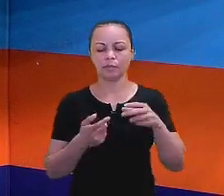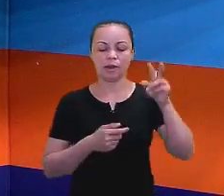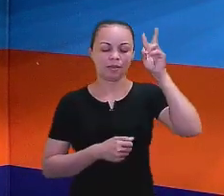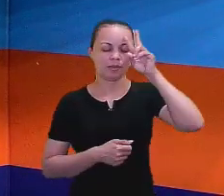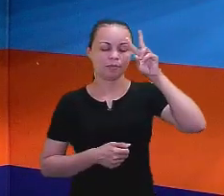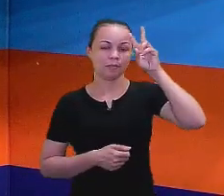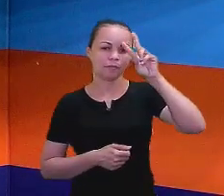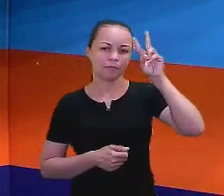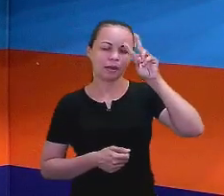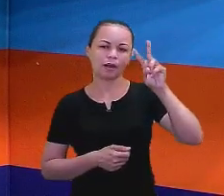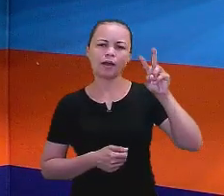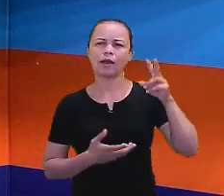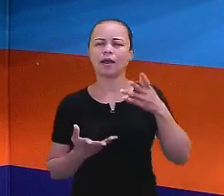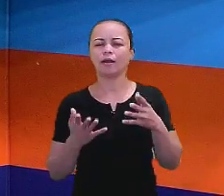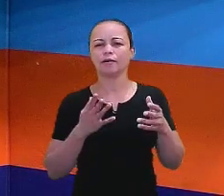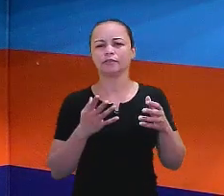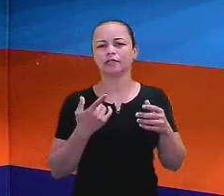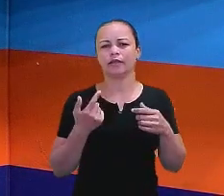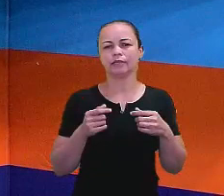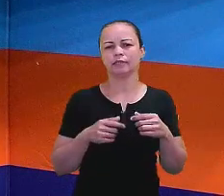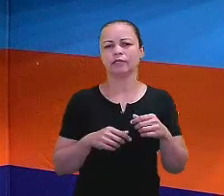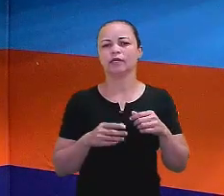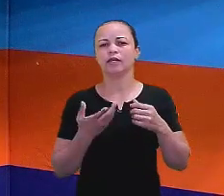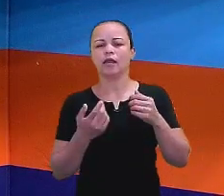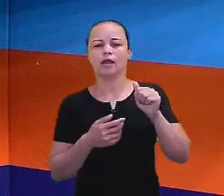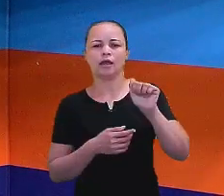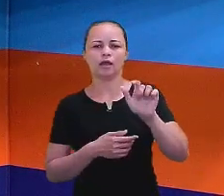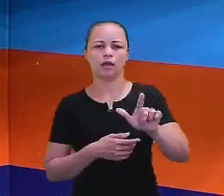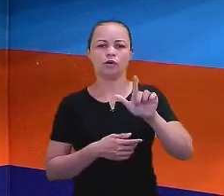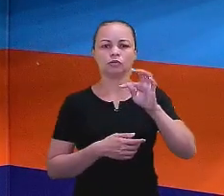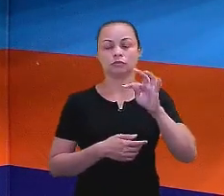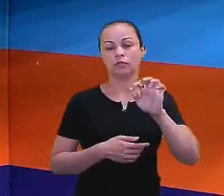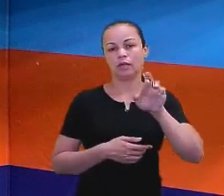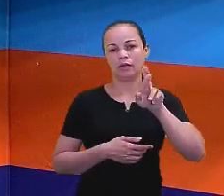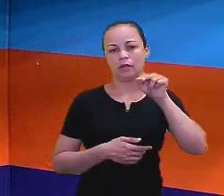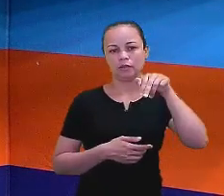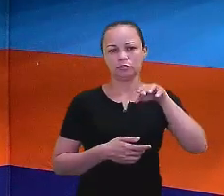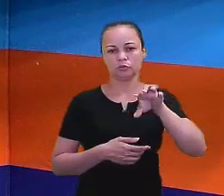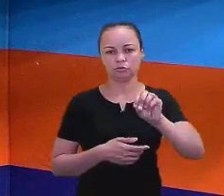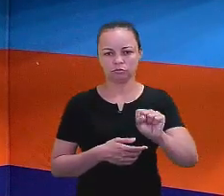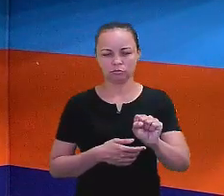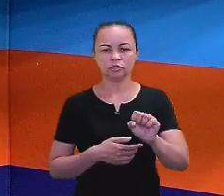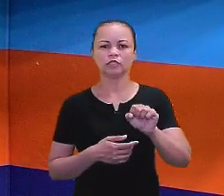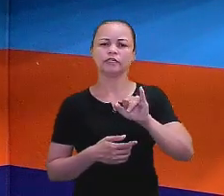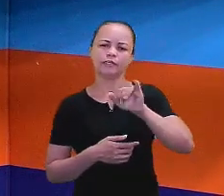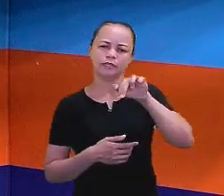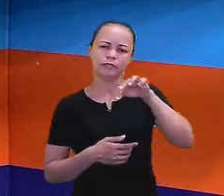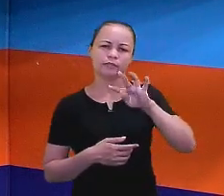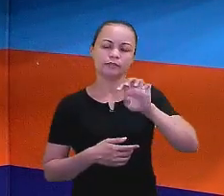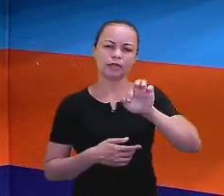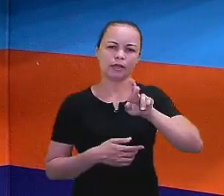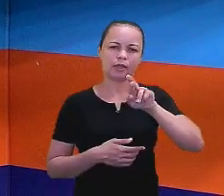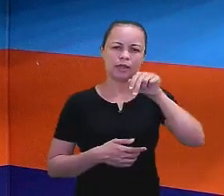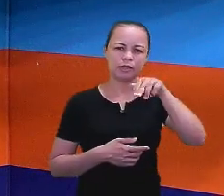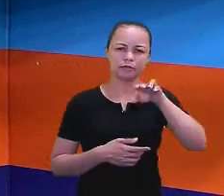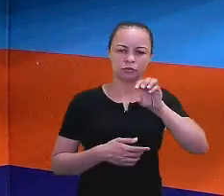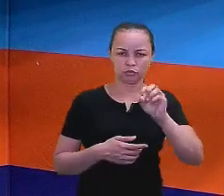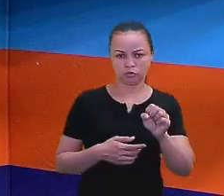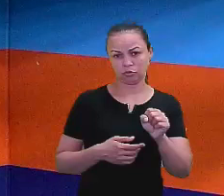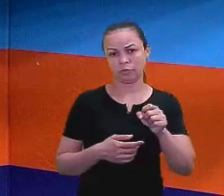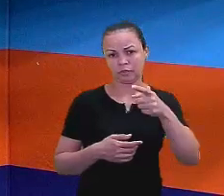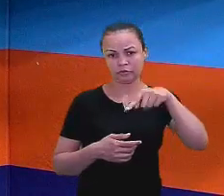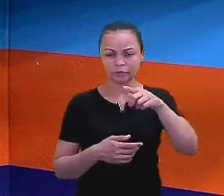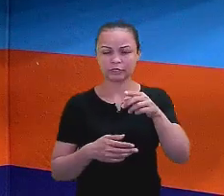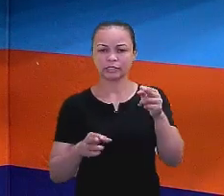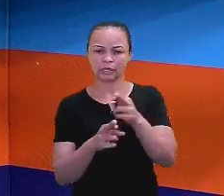lembrar aquela ideia de alternos internos. É importante vocês lembrarem para que a gente passe essa relação. Não vou me deter a isso, porque a gente